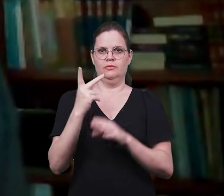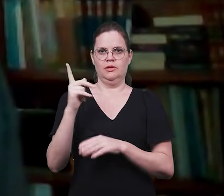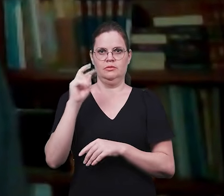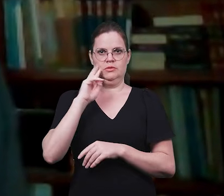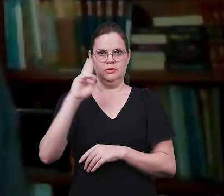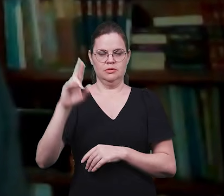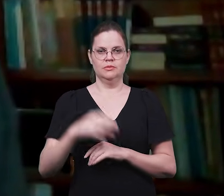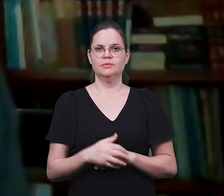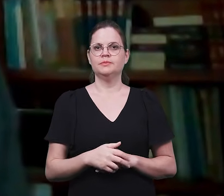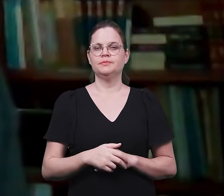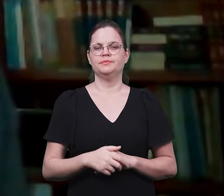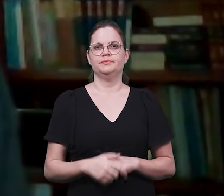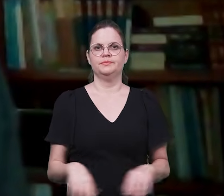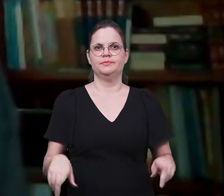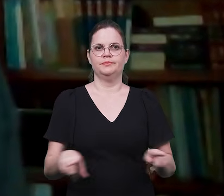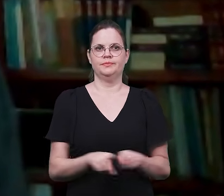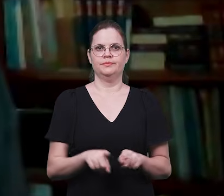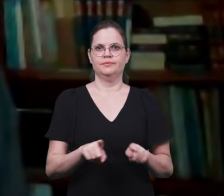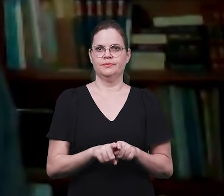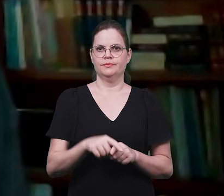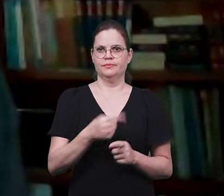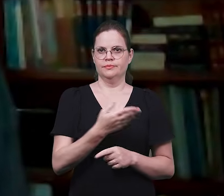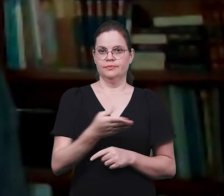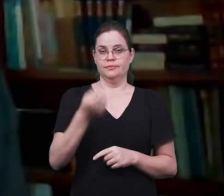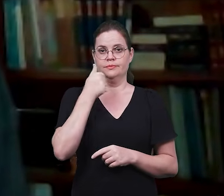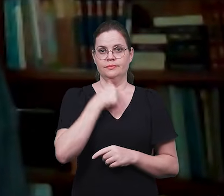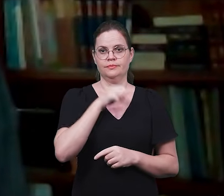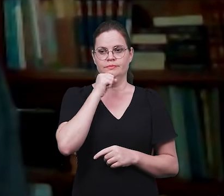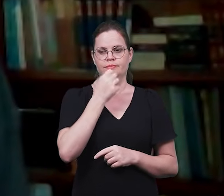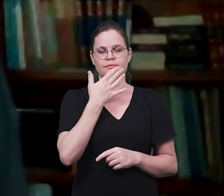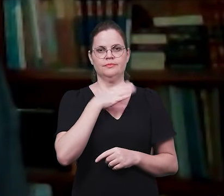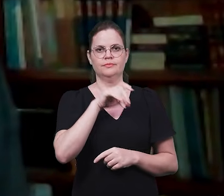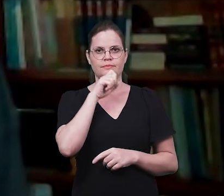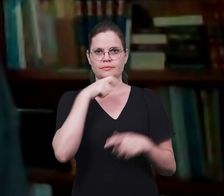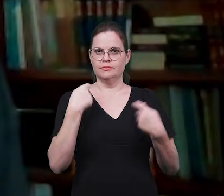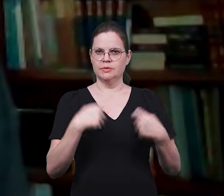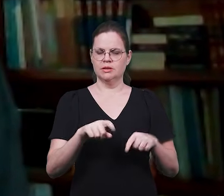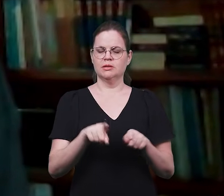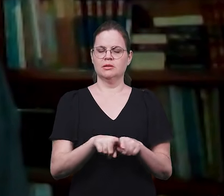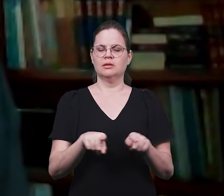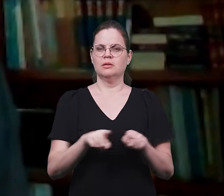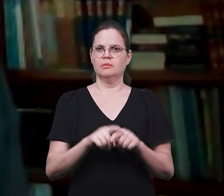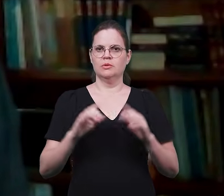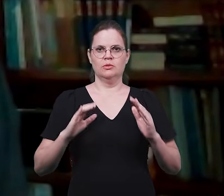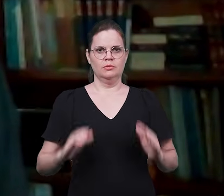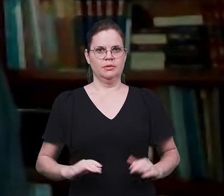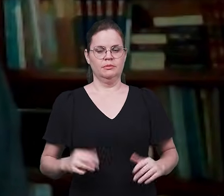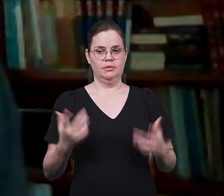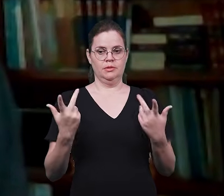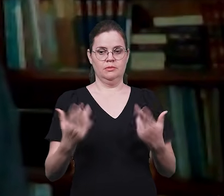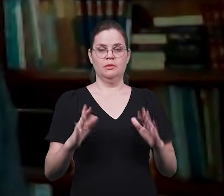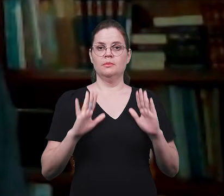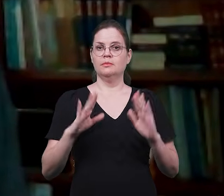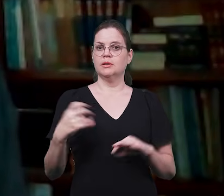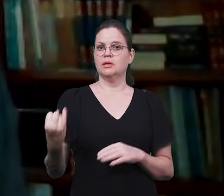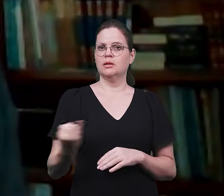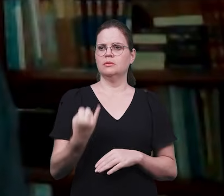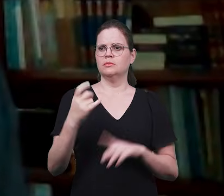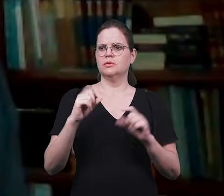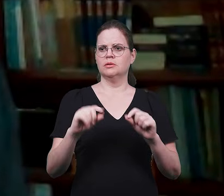fruto para a glória do nome do Senhor. E a posição dos pais precisa ser exatamente essa. Agora,